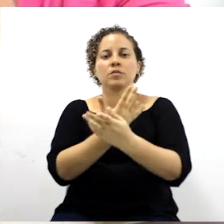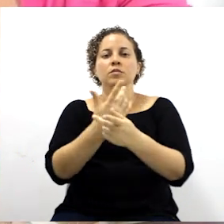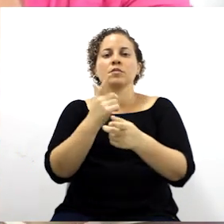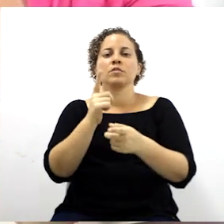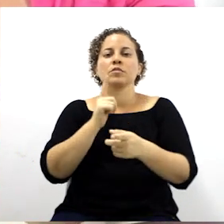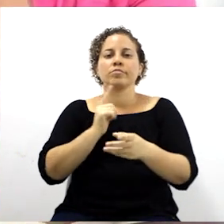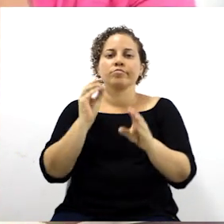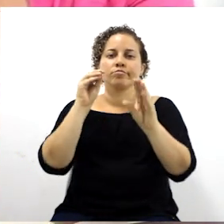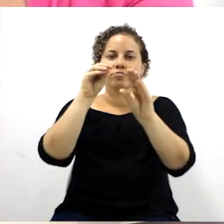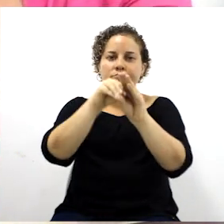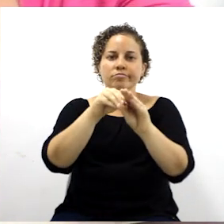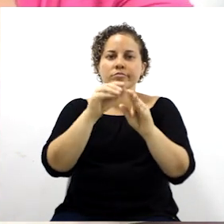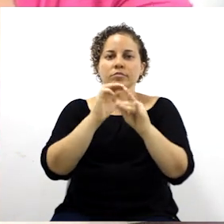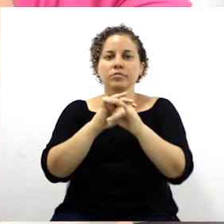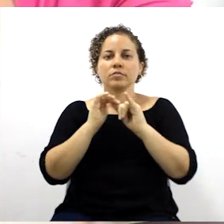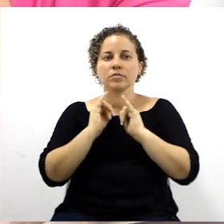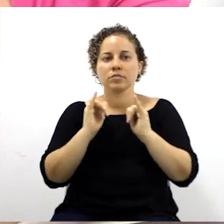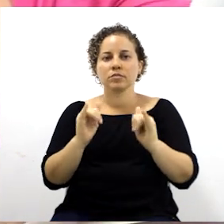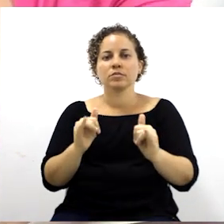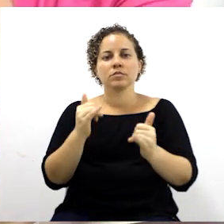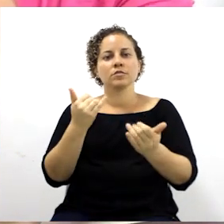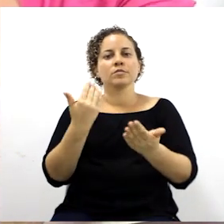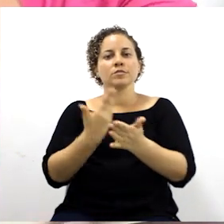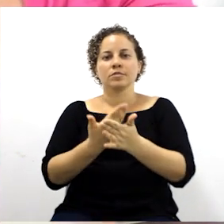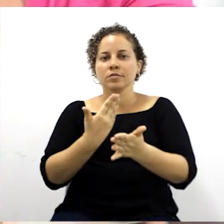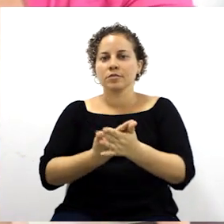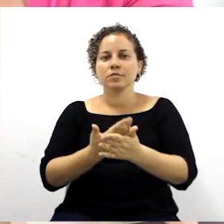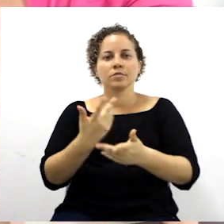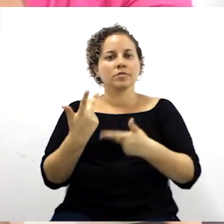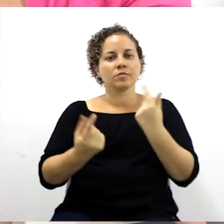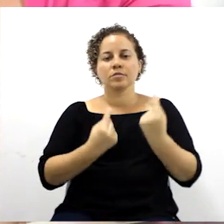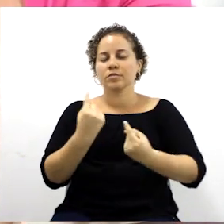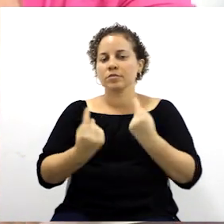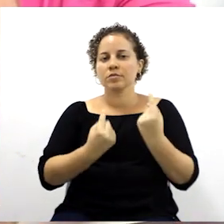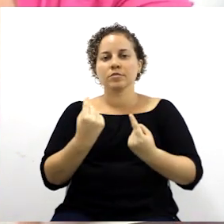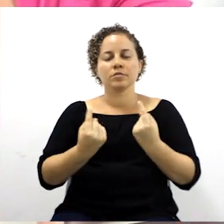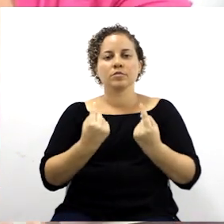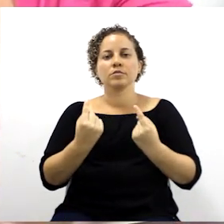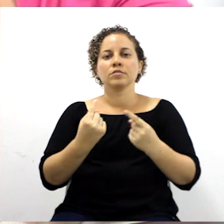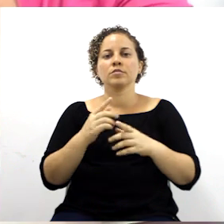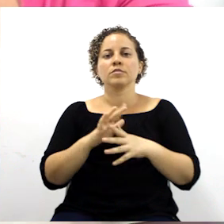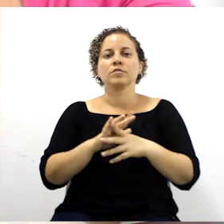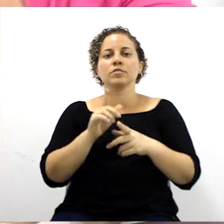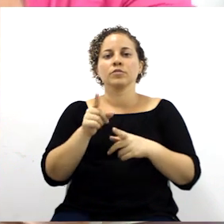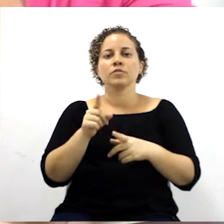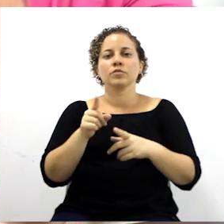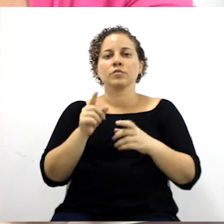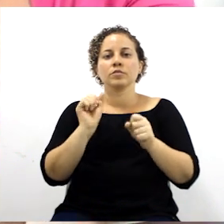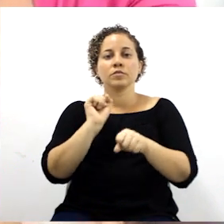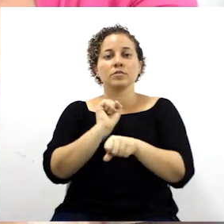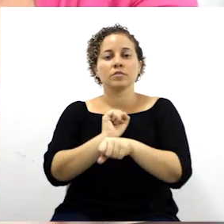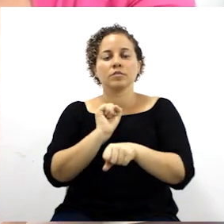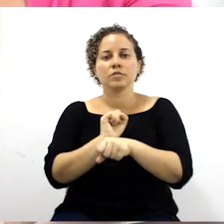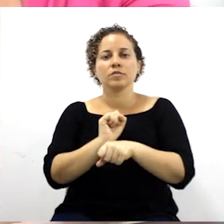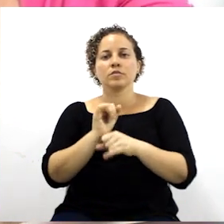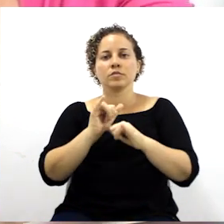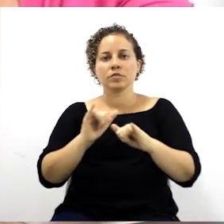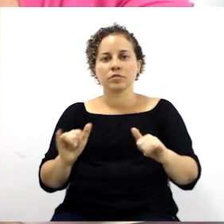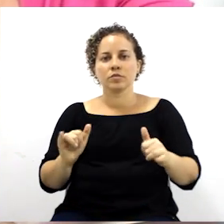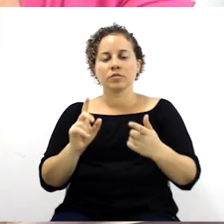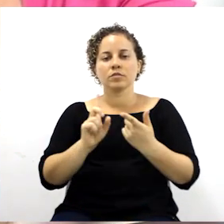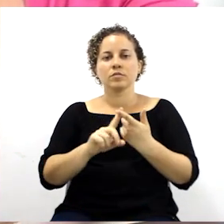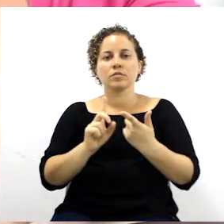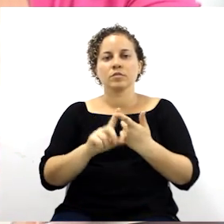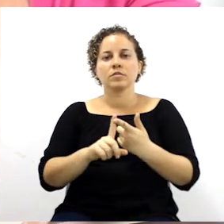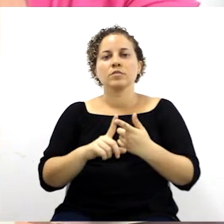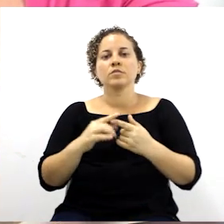essas informações e aí em uma aula ou em algum momento, em alguma disciplina, você poderia chegar e informar.